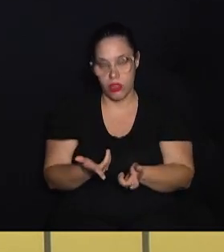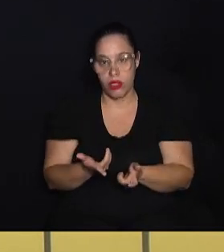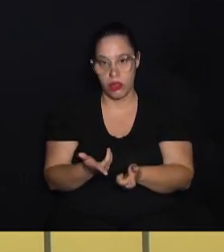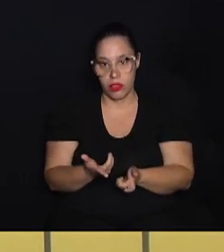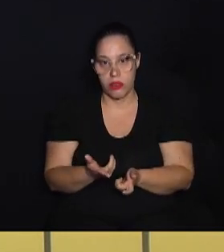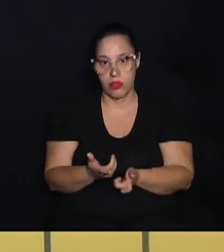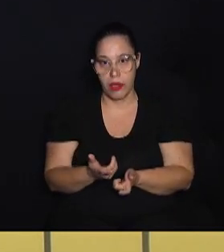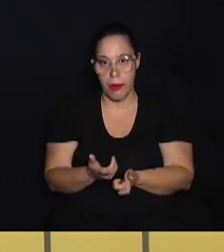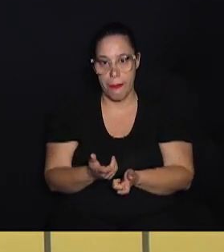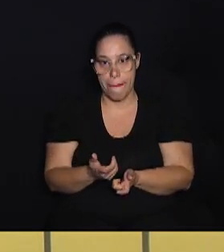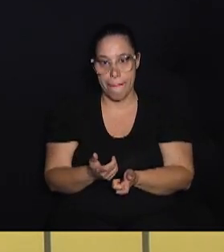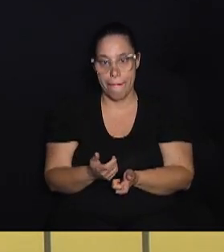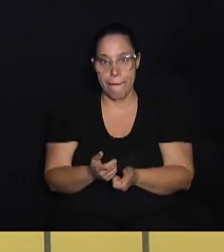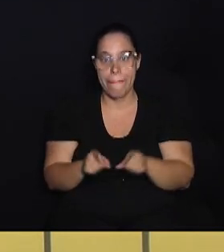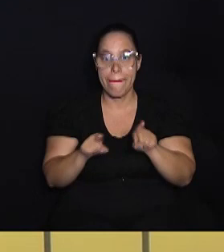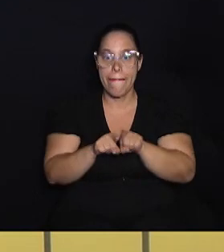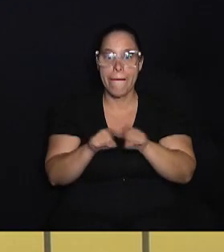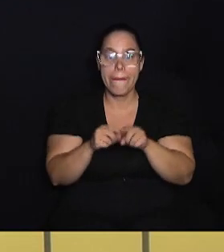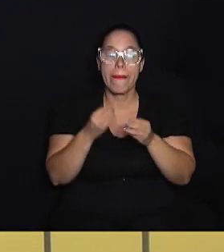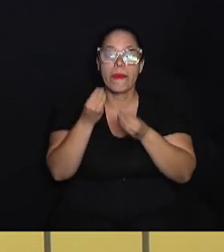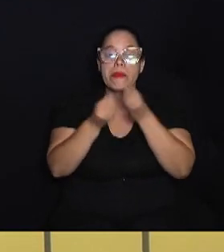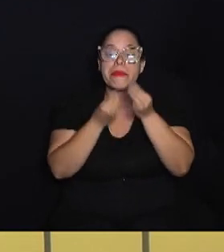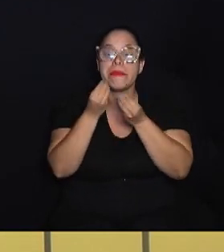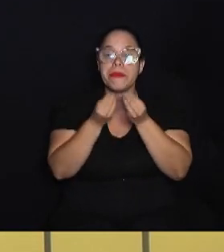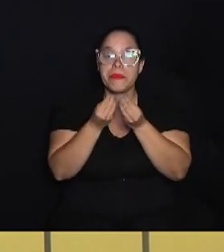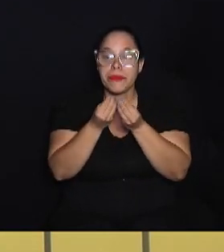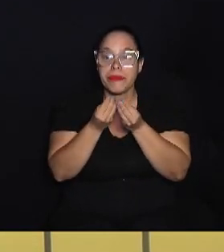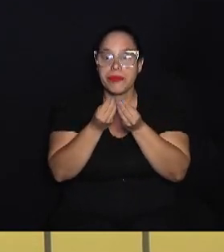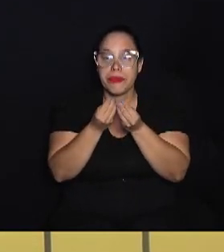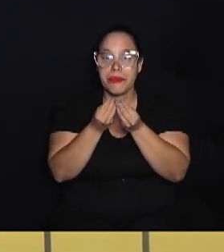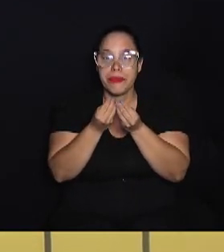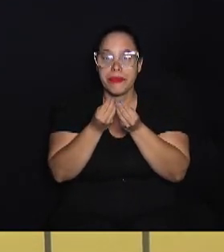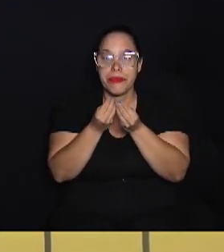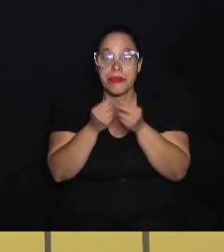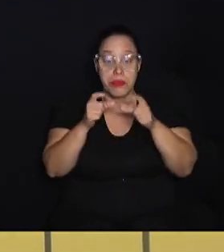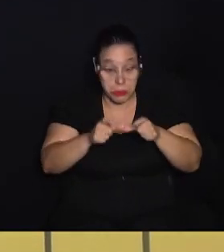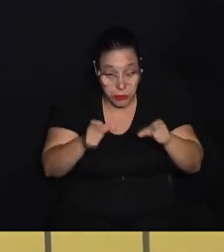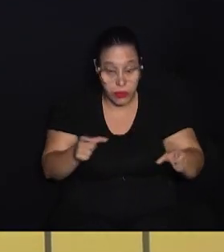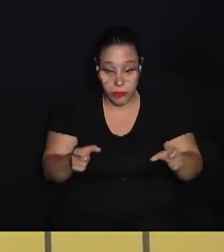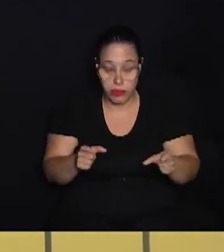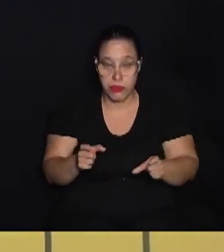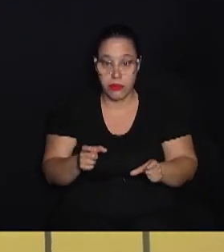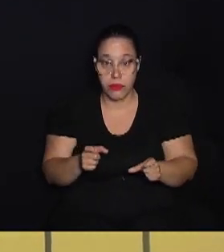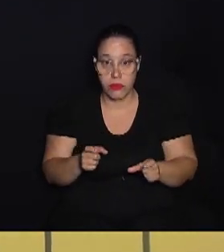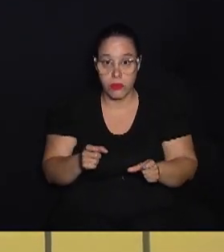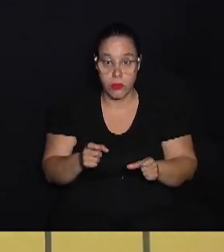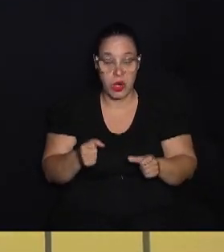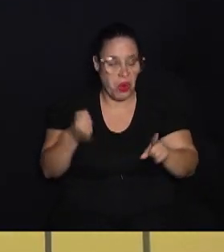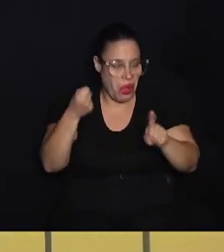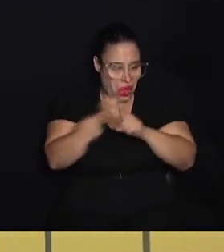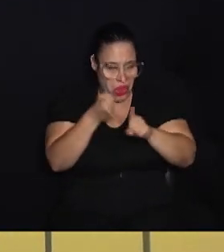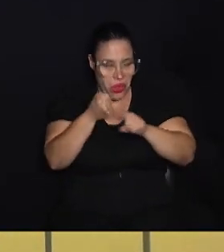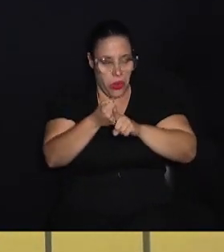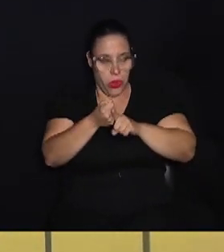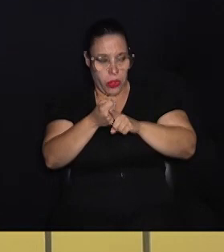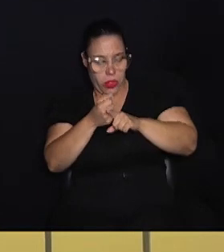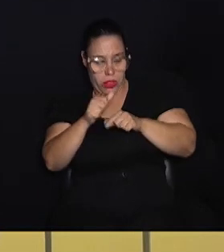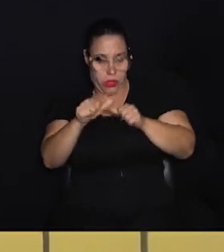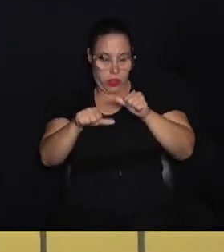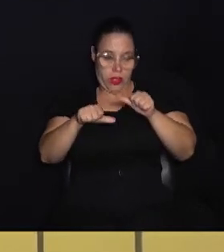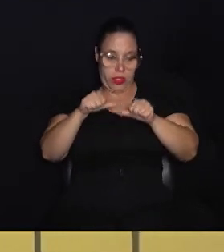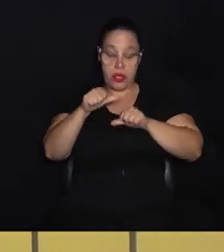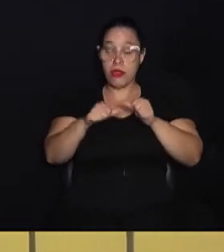E também como que as pessoas estão sendo impactadas por essas